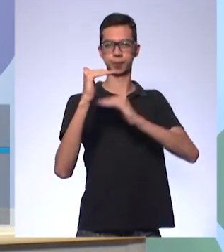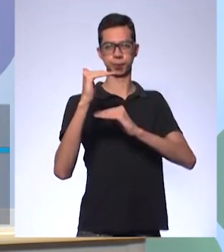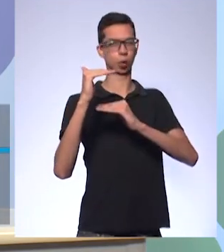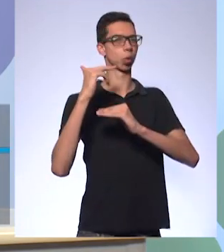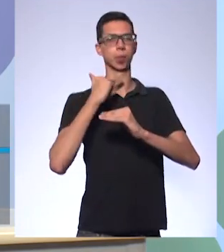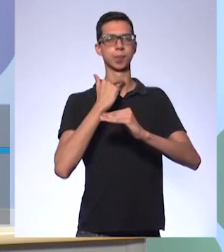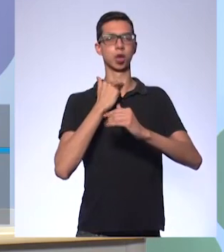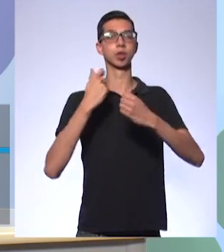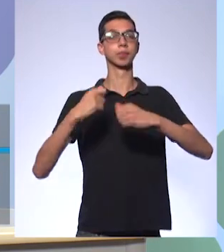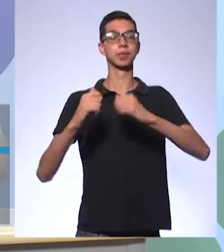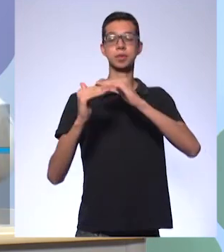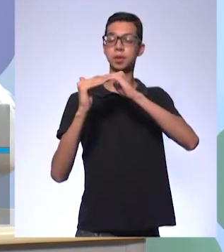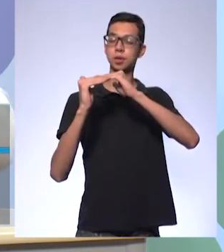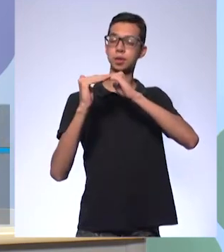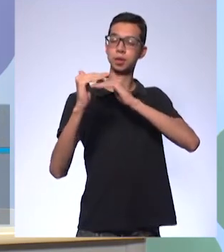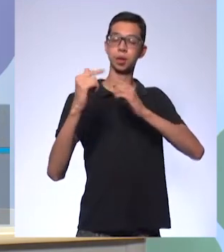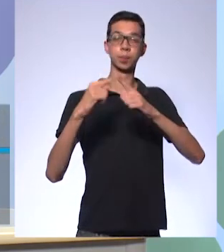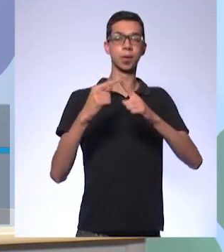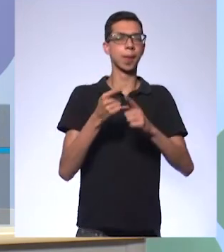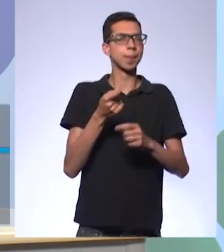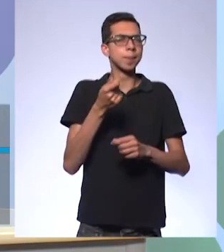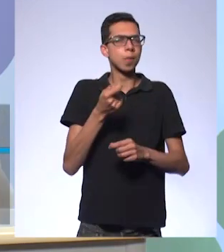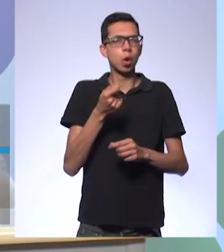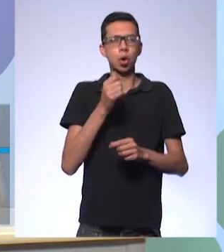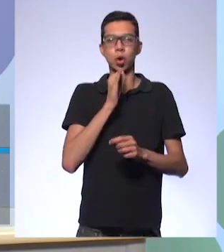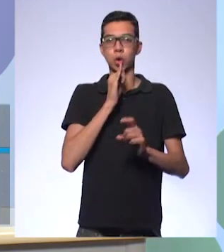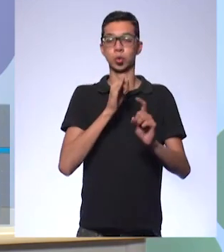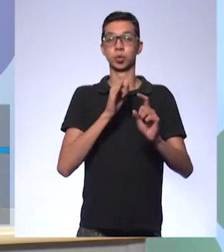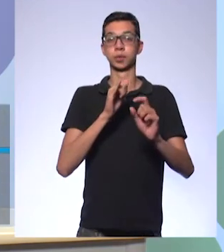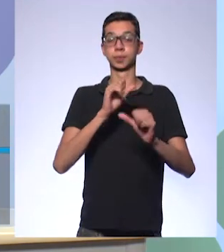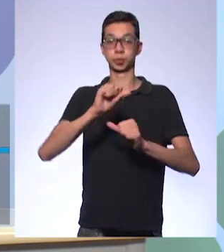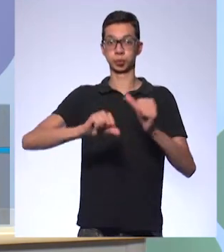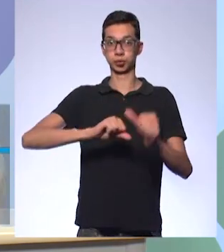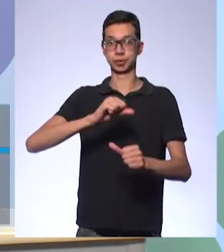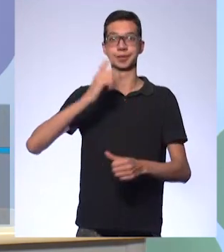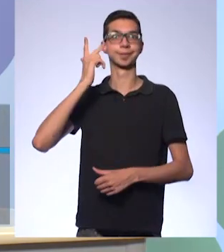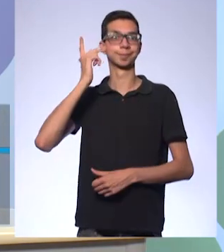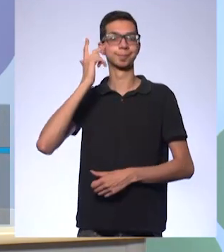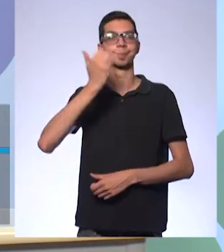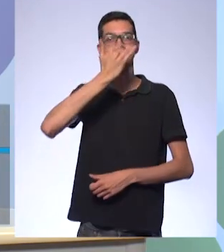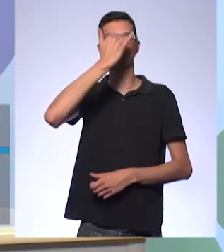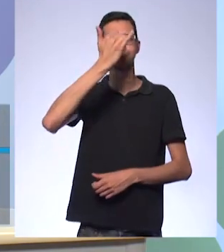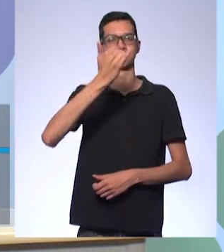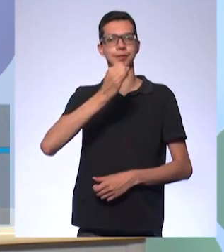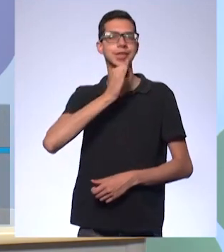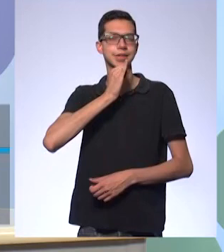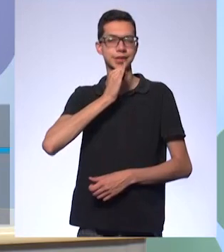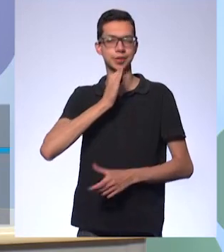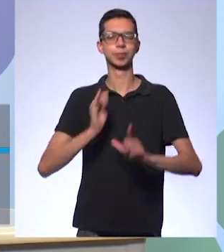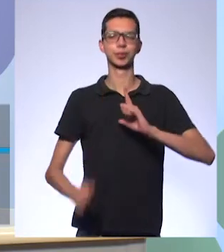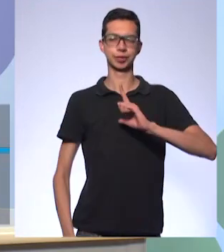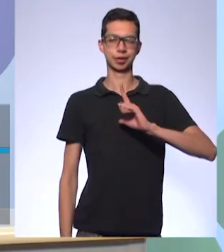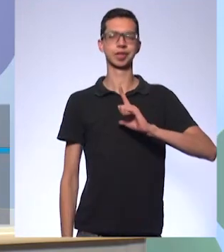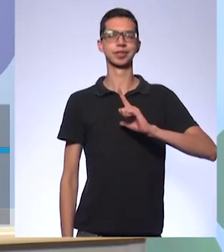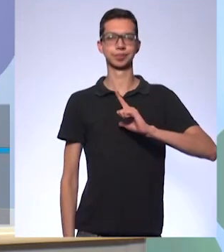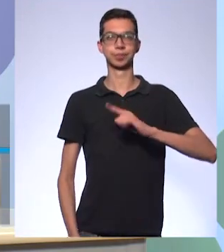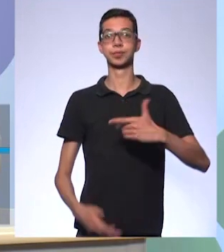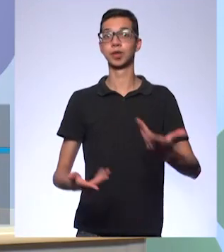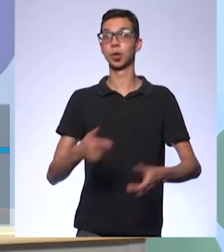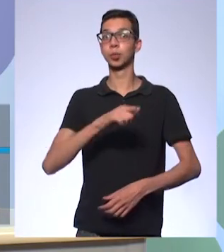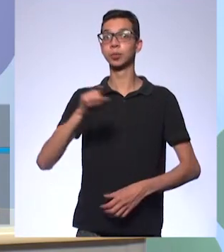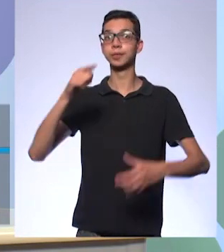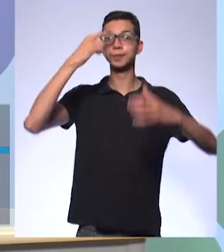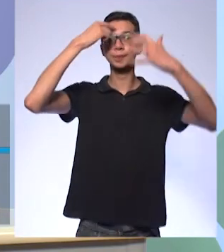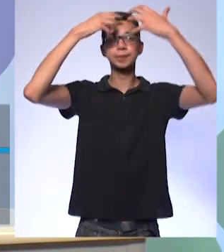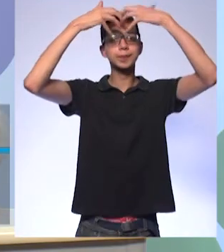Qualquer mínima variação pode interferir em processos que ocorrem naturalmente, obviamente na natureza. Então, a gente precisa ter em mente que